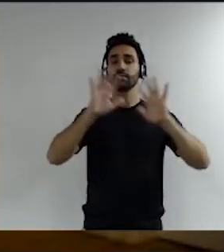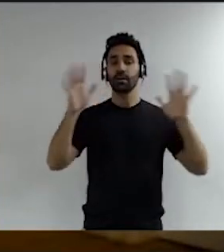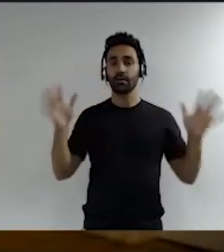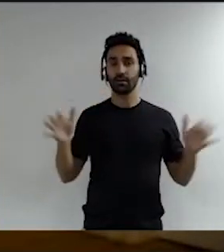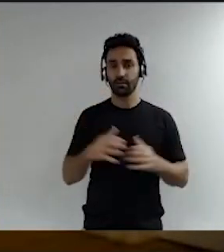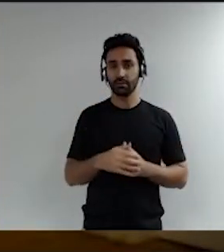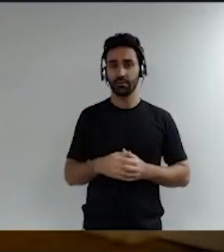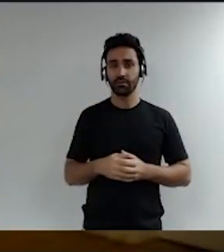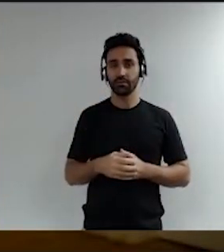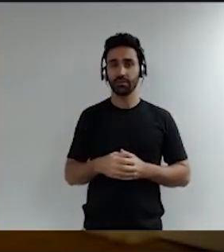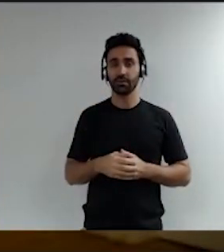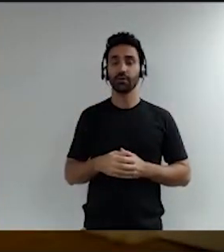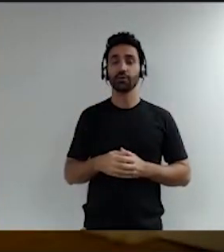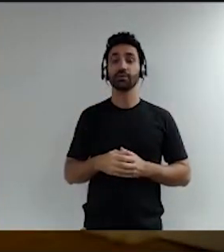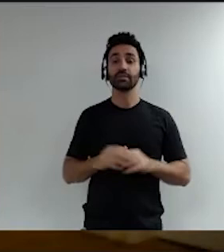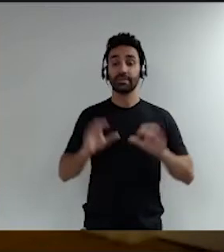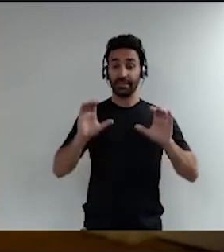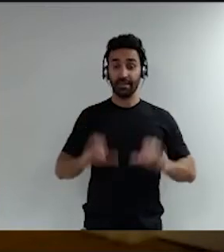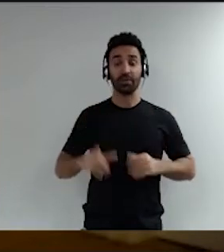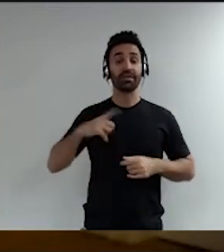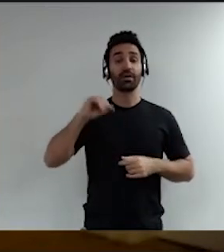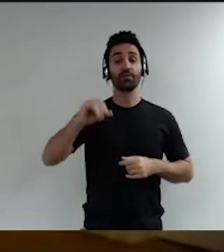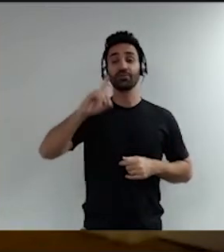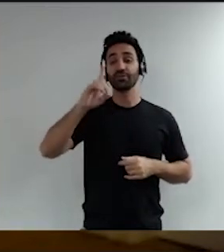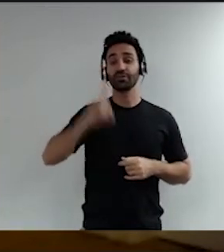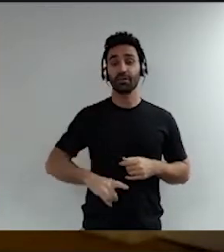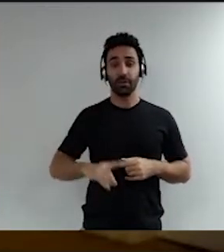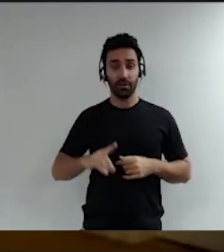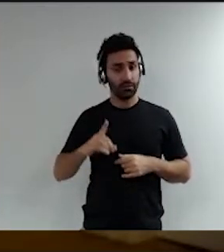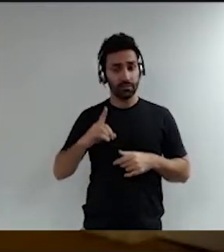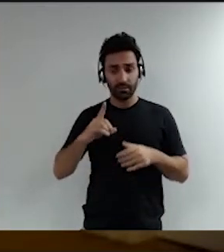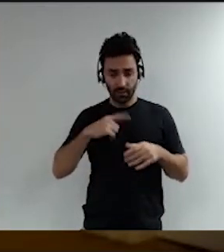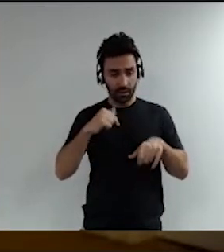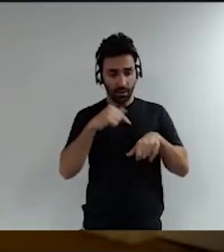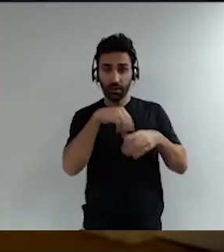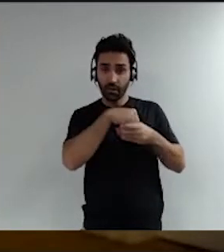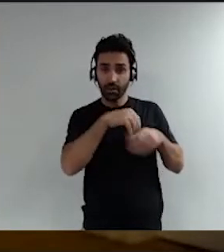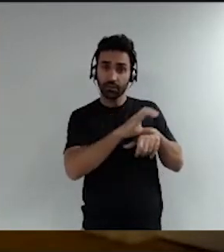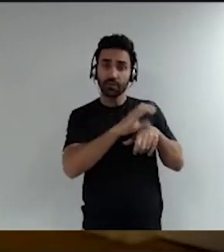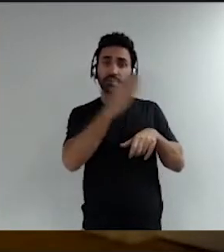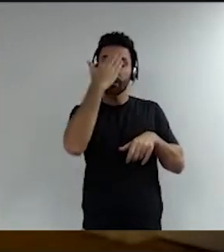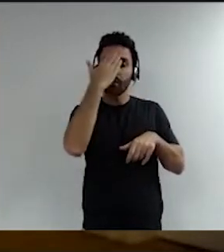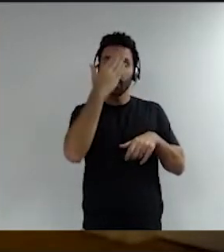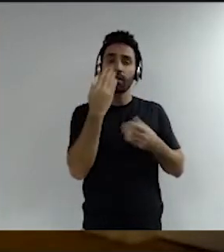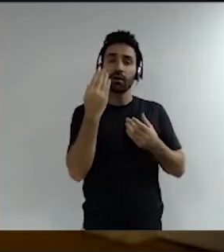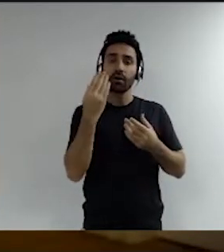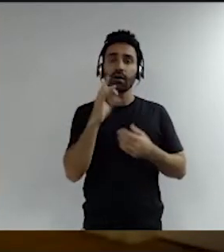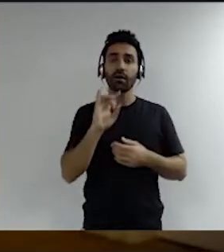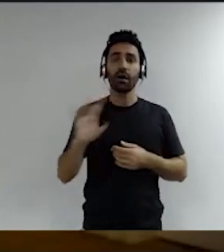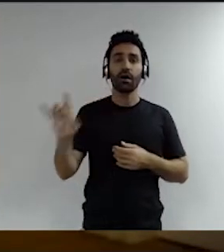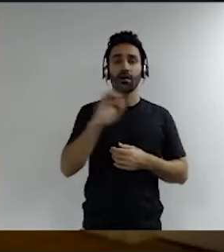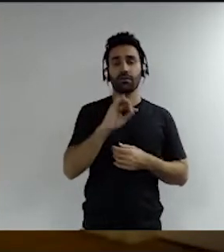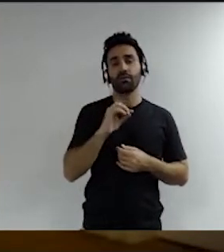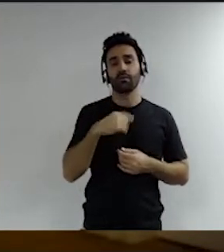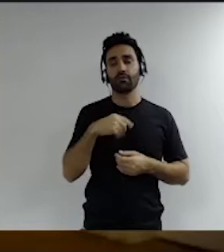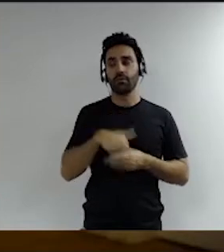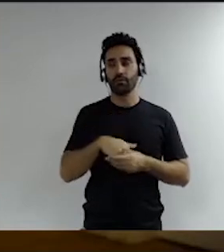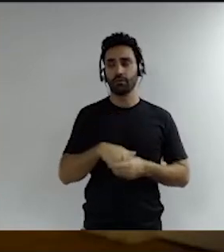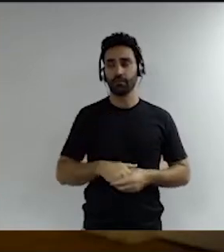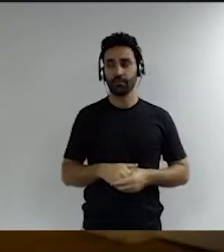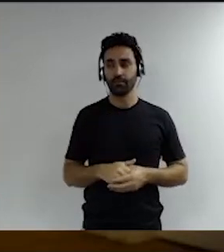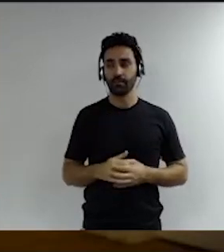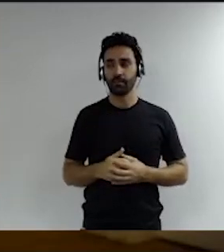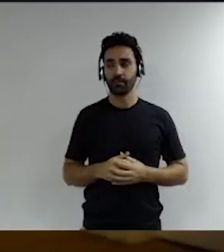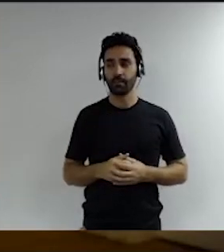tem o direito, e assim está na Constituição, o voto é fundamental, de saber como cada um vota e por que vota.